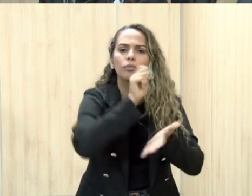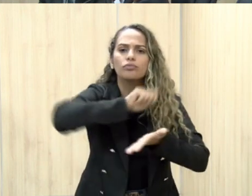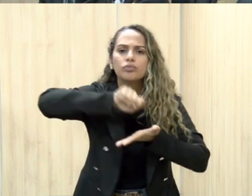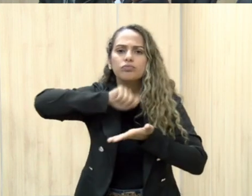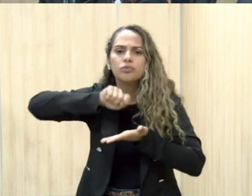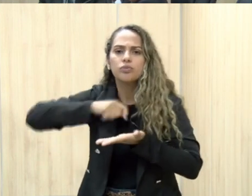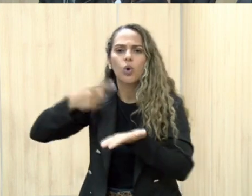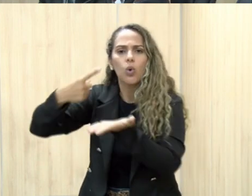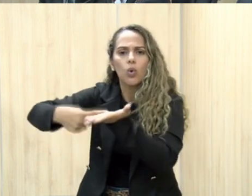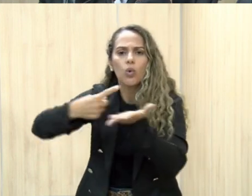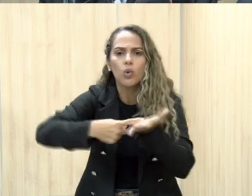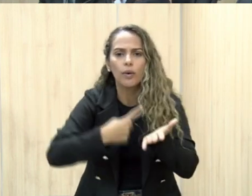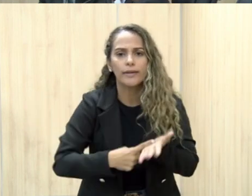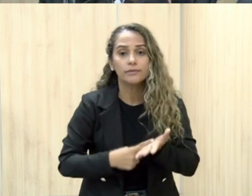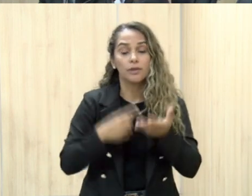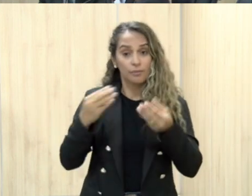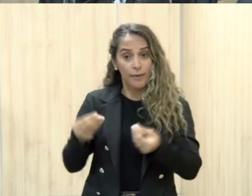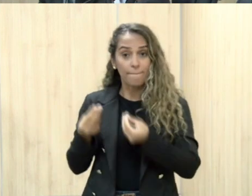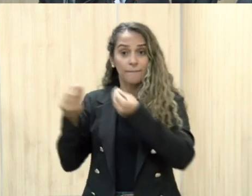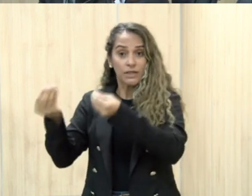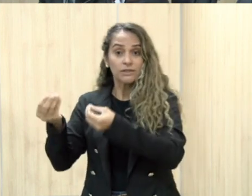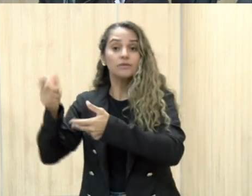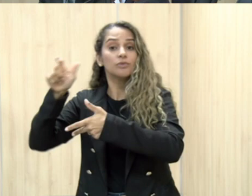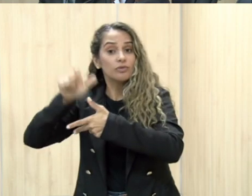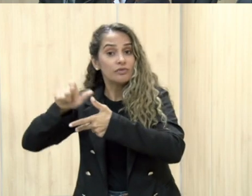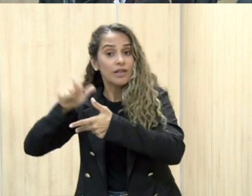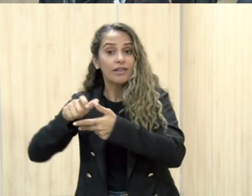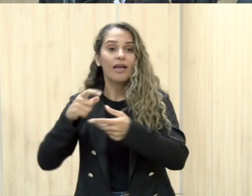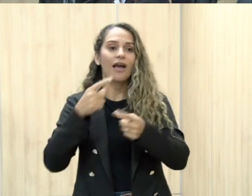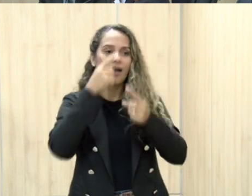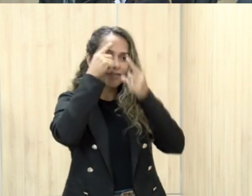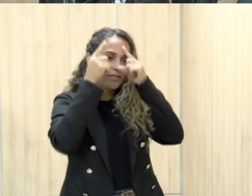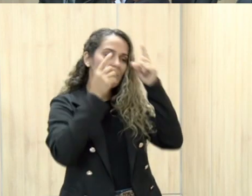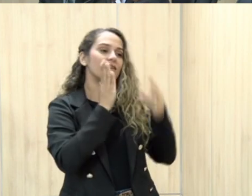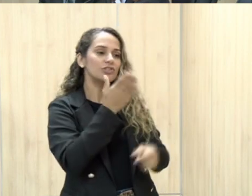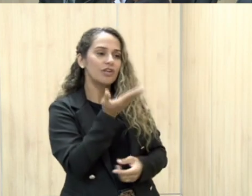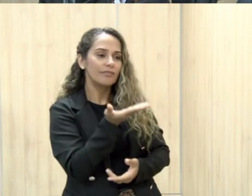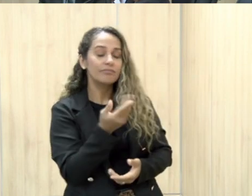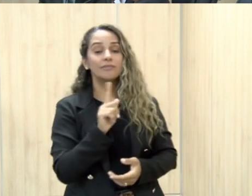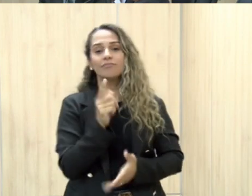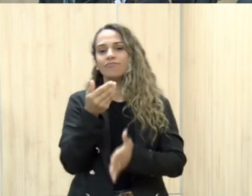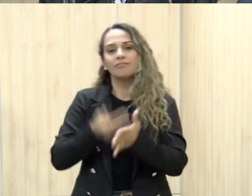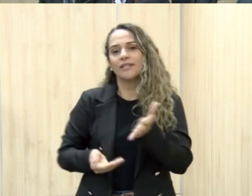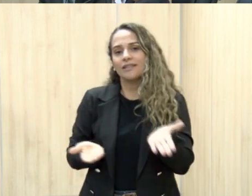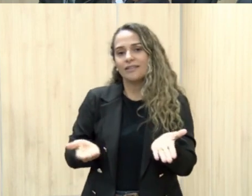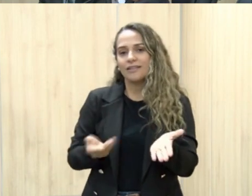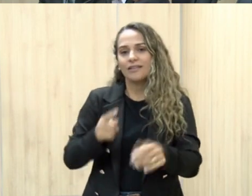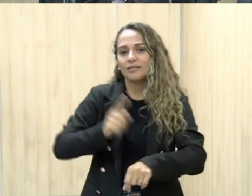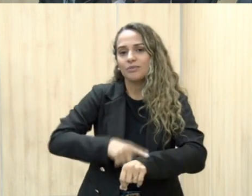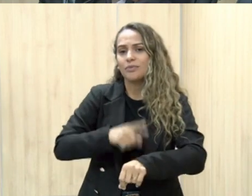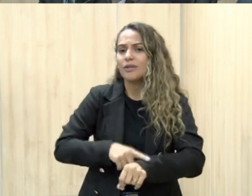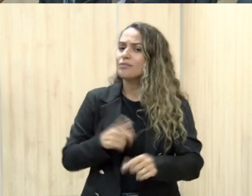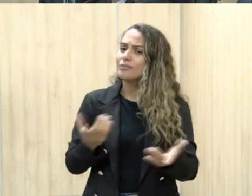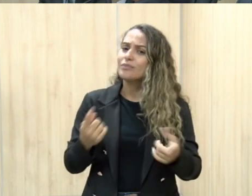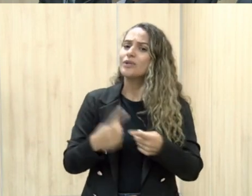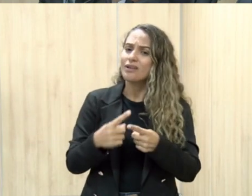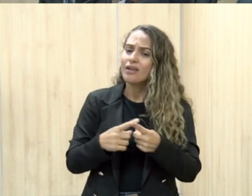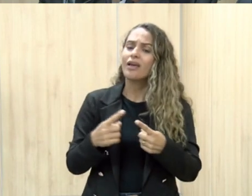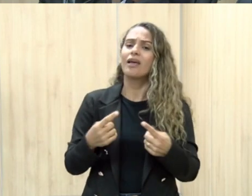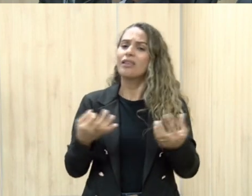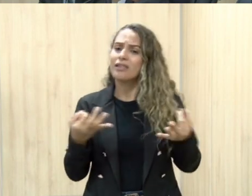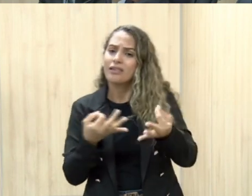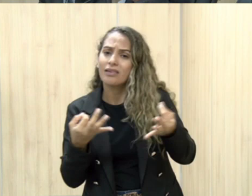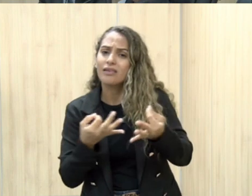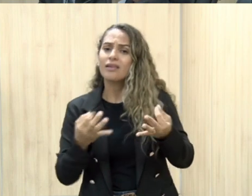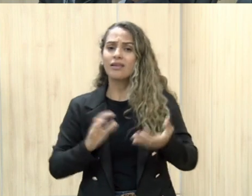encaminhando para o governo a ideia que o colega trouxe já para a gente não perder essa iniciativa que claro a iniciativa